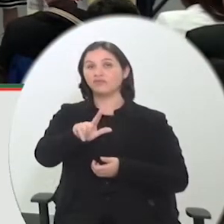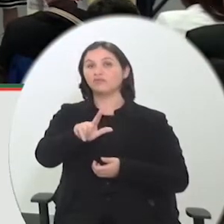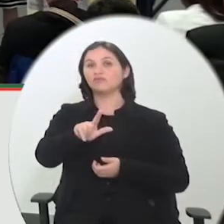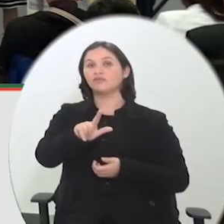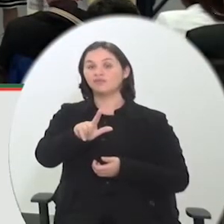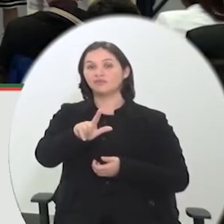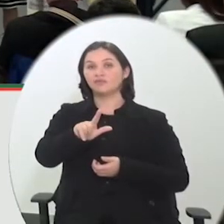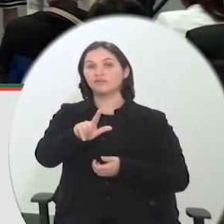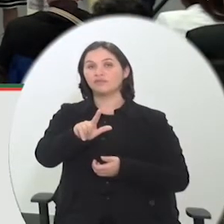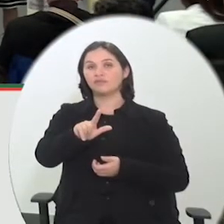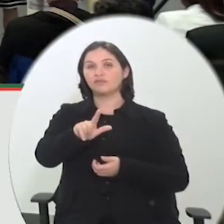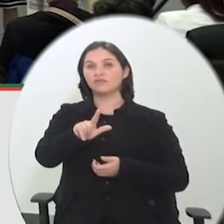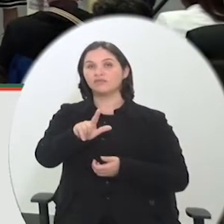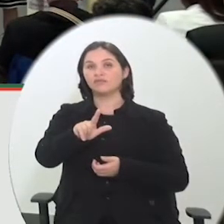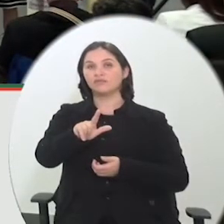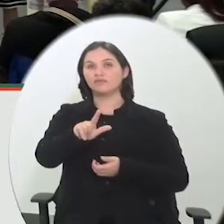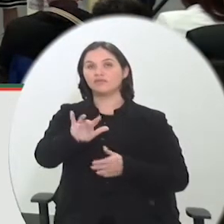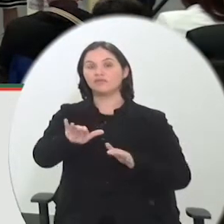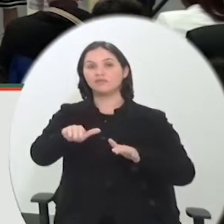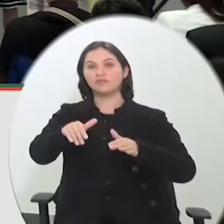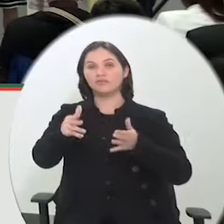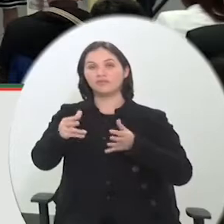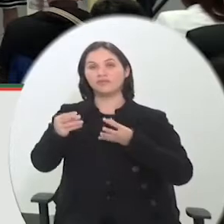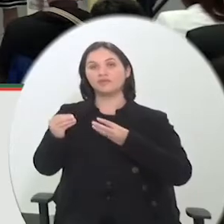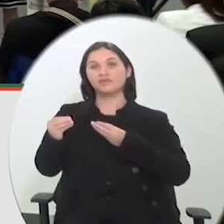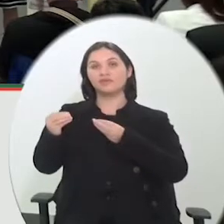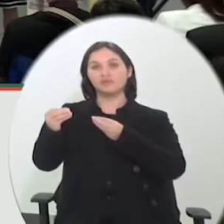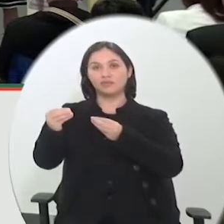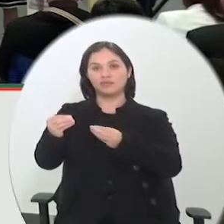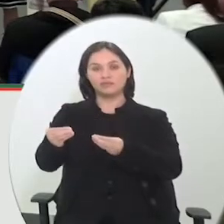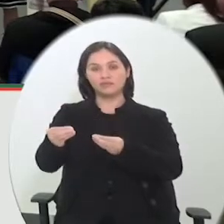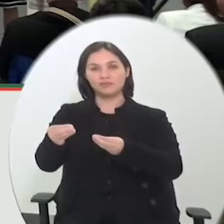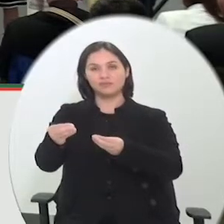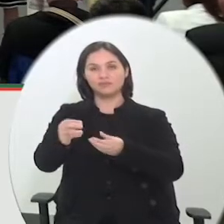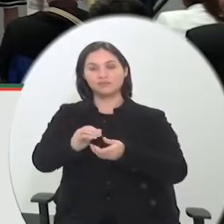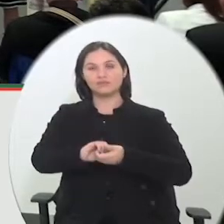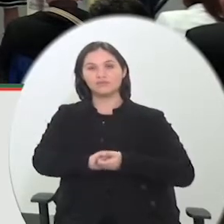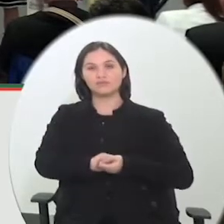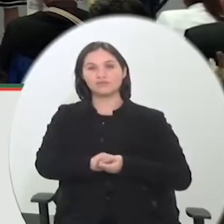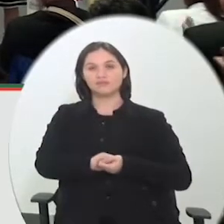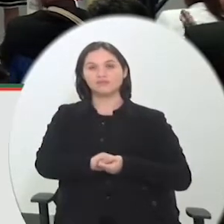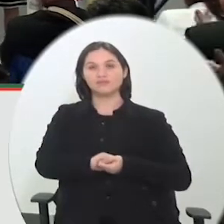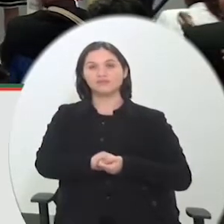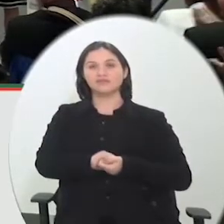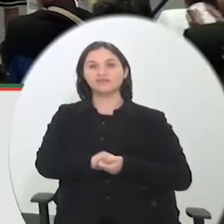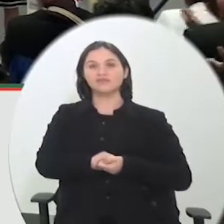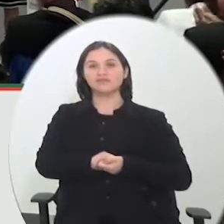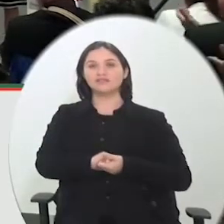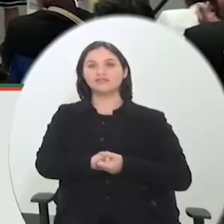entregar para a excelentíssima juíza doutora Débora Zanini. Muito obrigado.